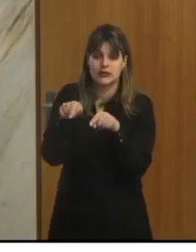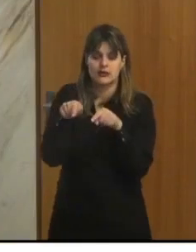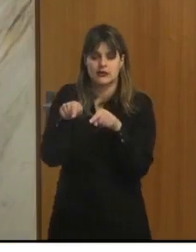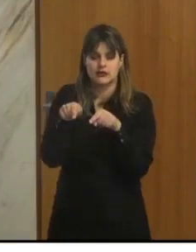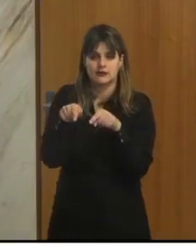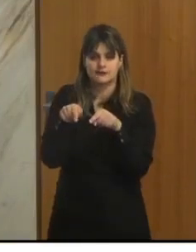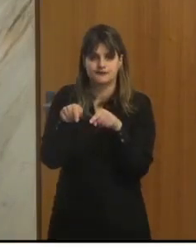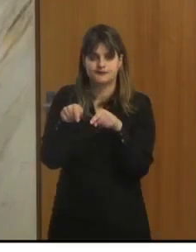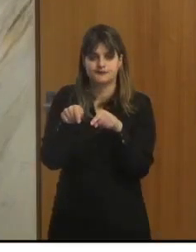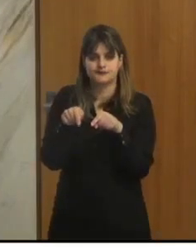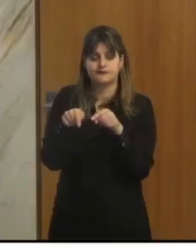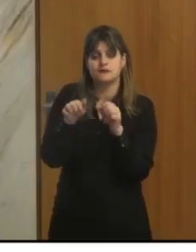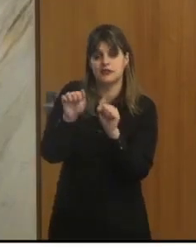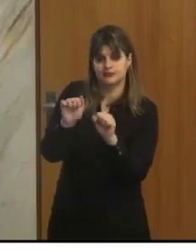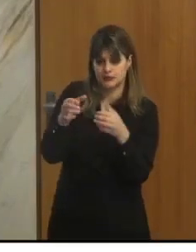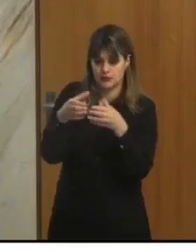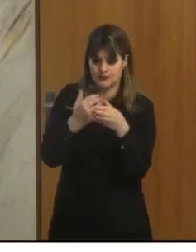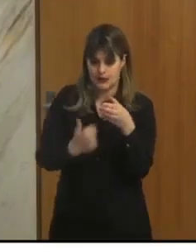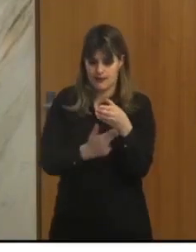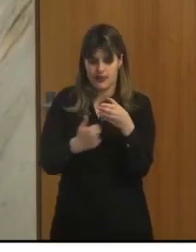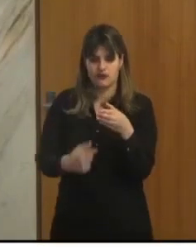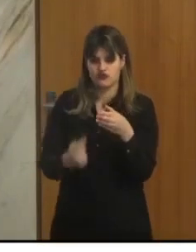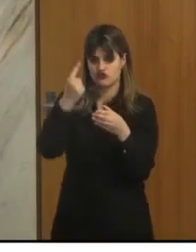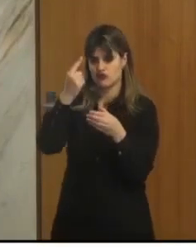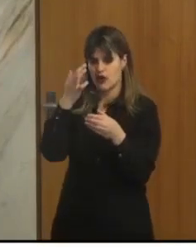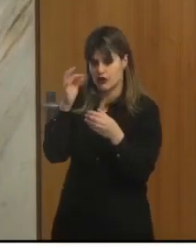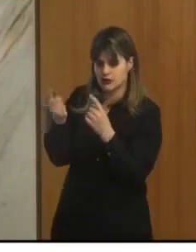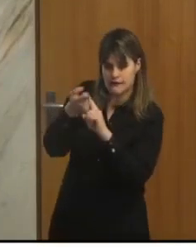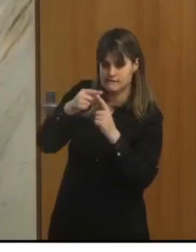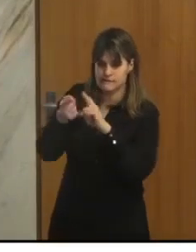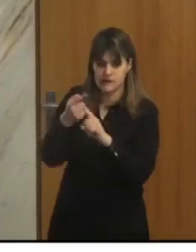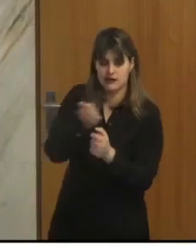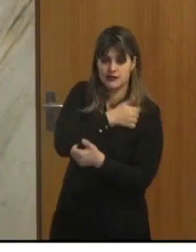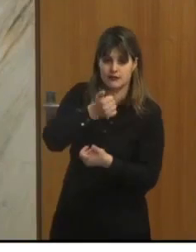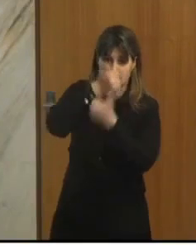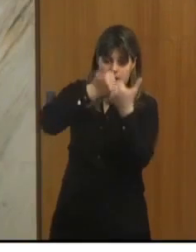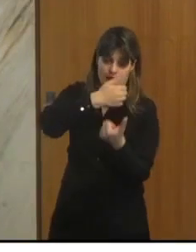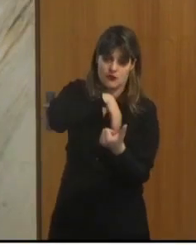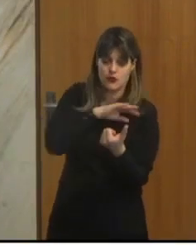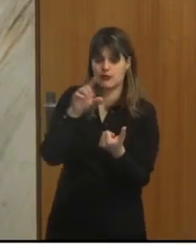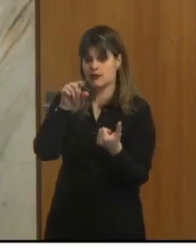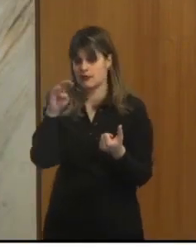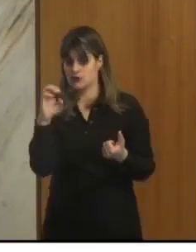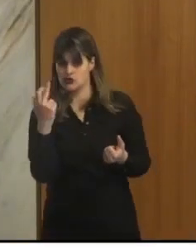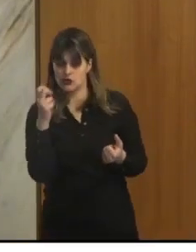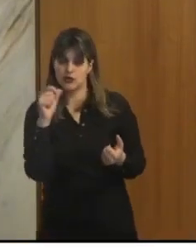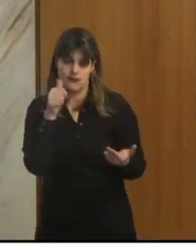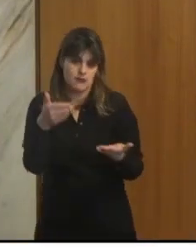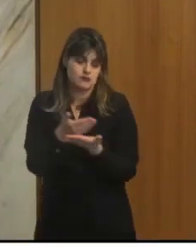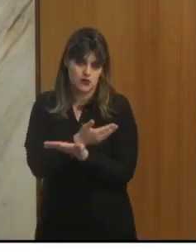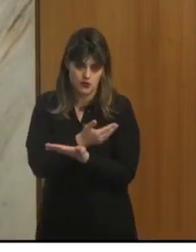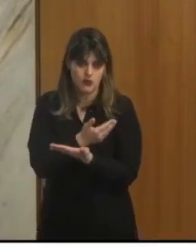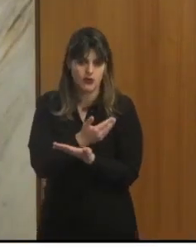as hostes templárias num dos ataques que vai acontecer à cidade de Coimbra e também a Sor, e que acaba por morrer,